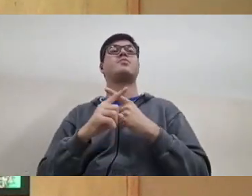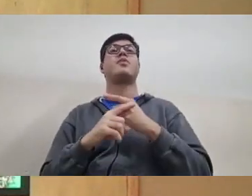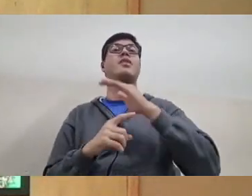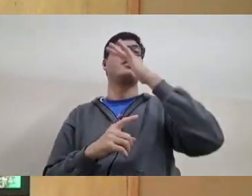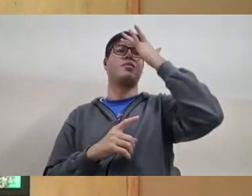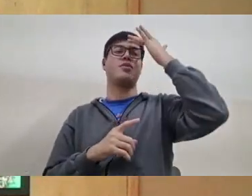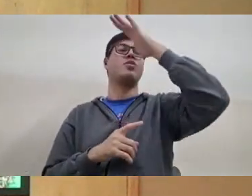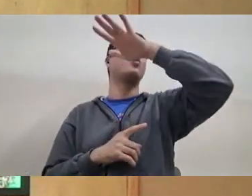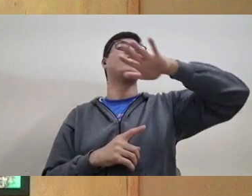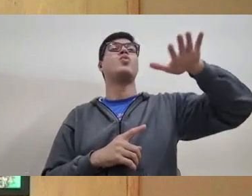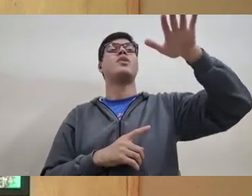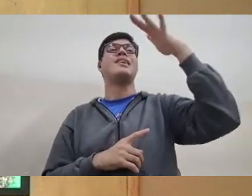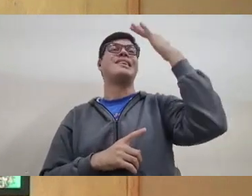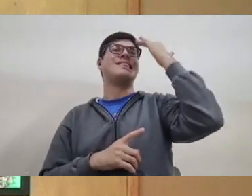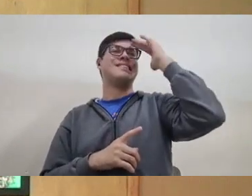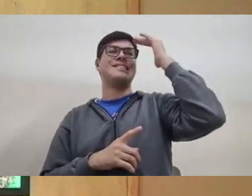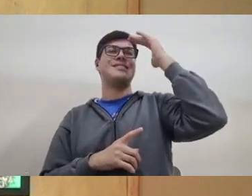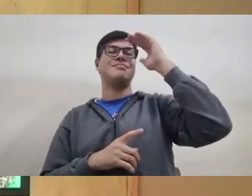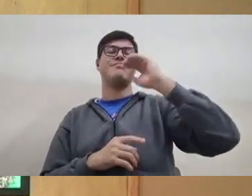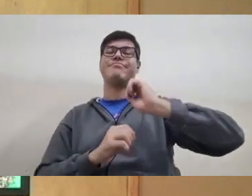para mim entender